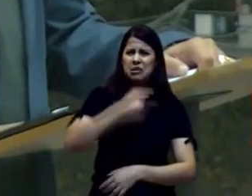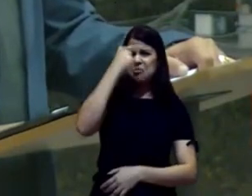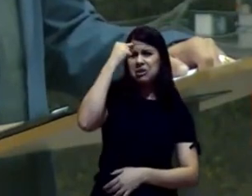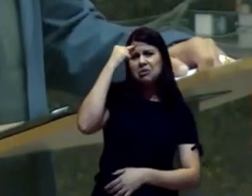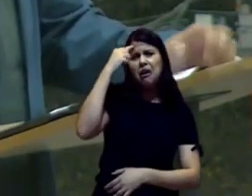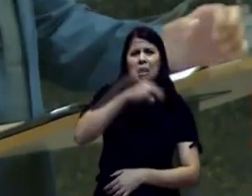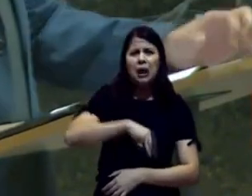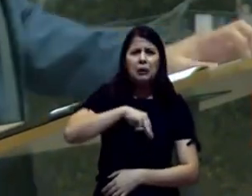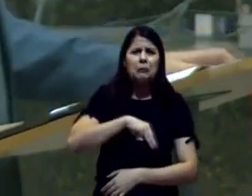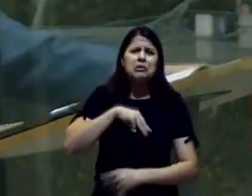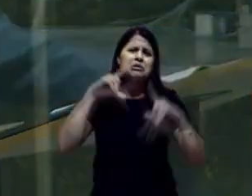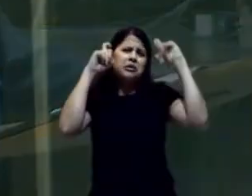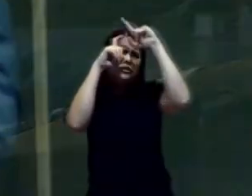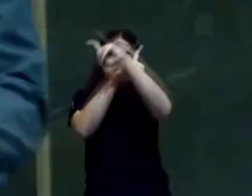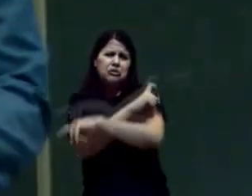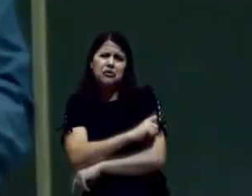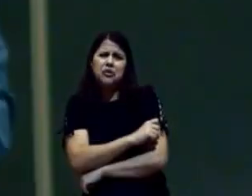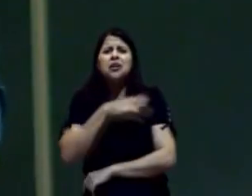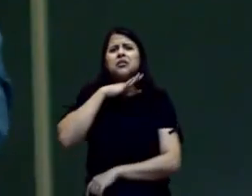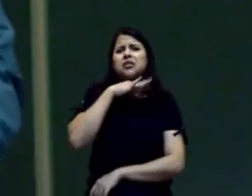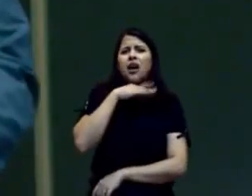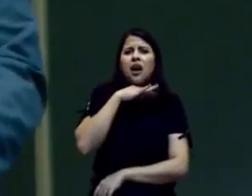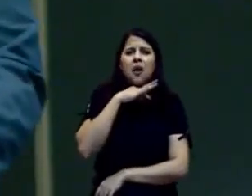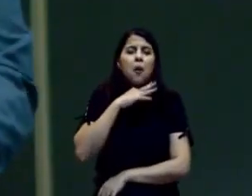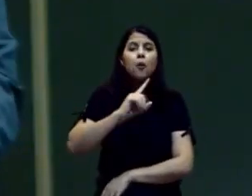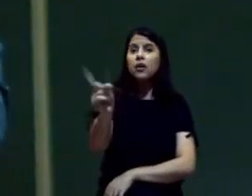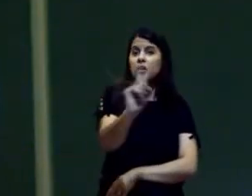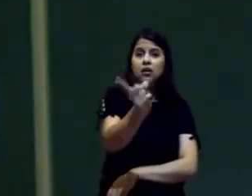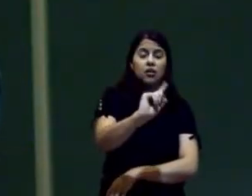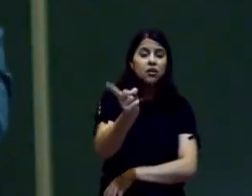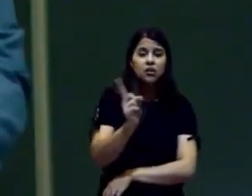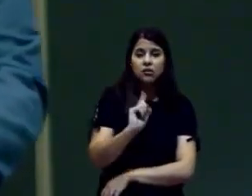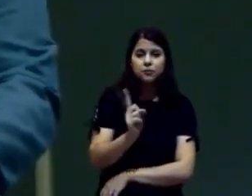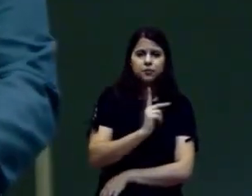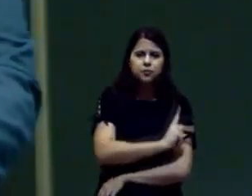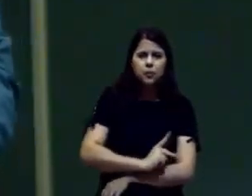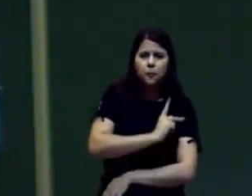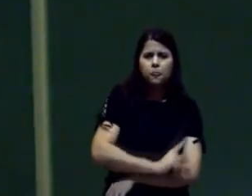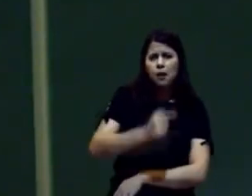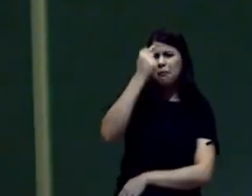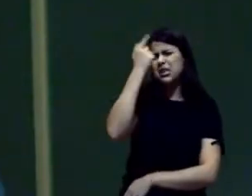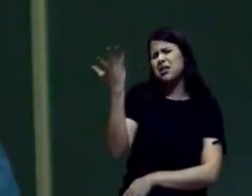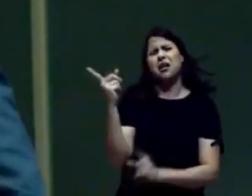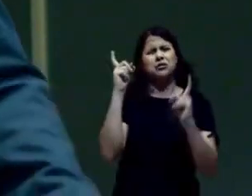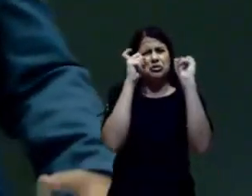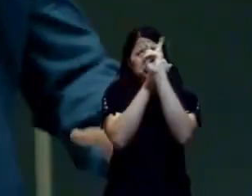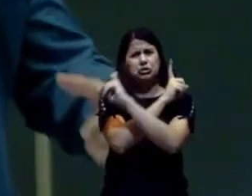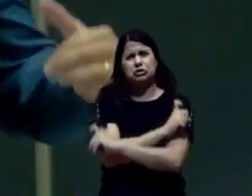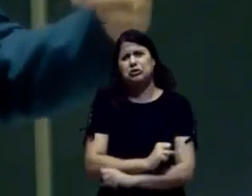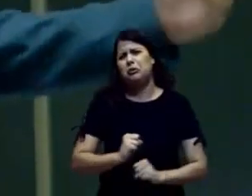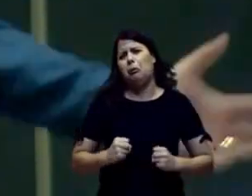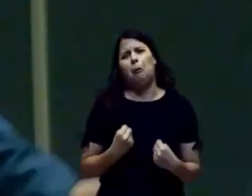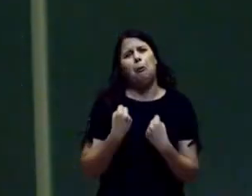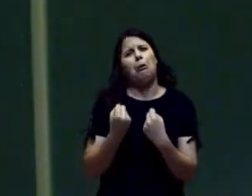a sua missão de pregar o evangelho. Paulo nunca enxergou missões, aleluia, como sendo um sacrifício que fazia com